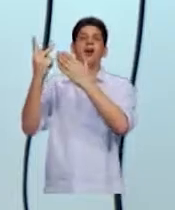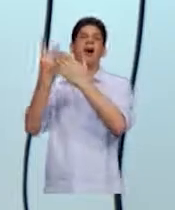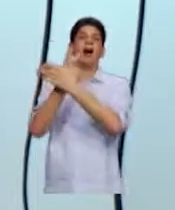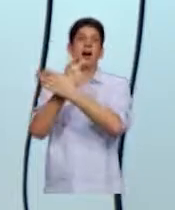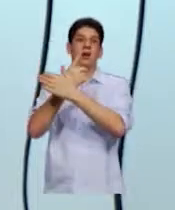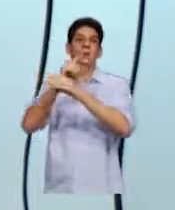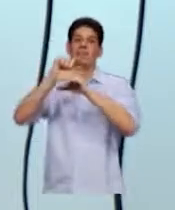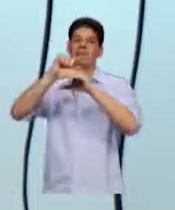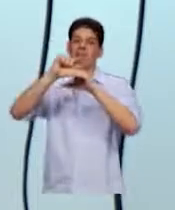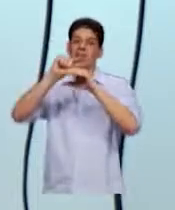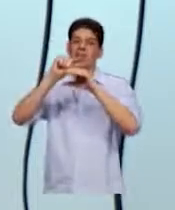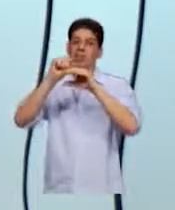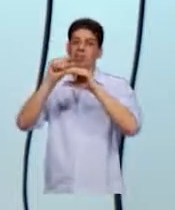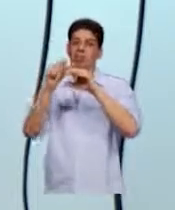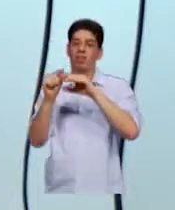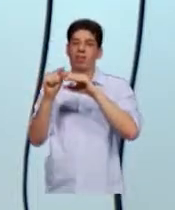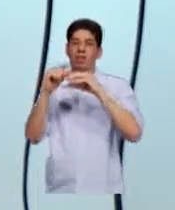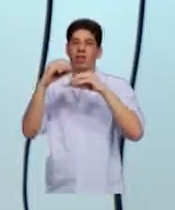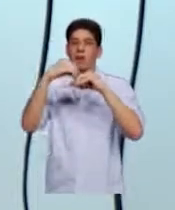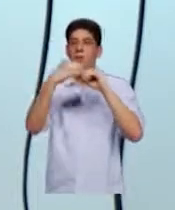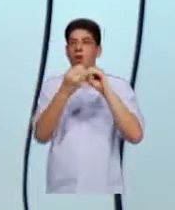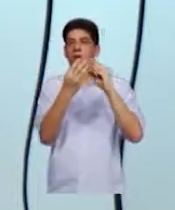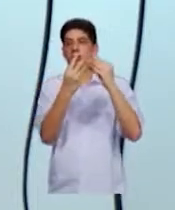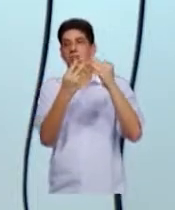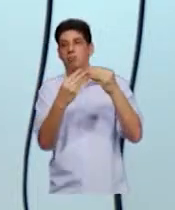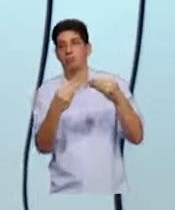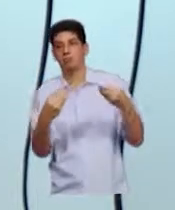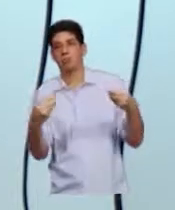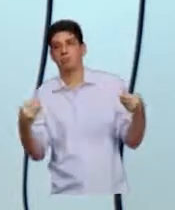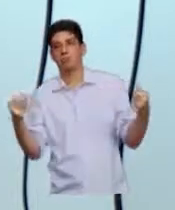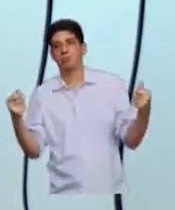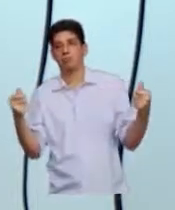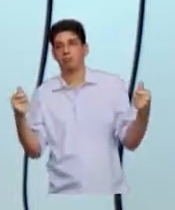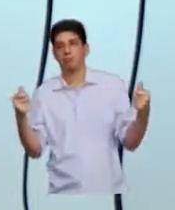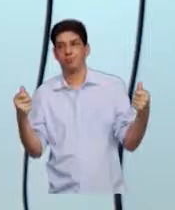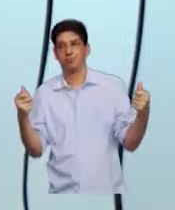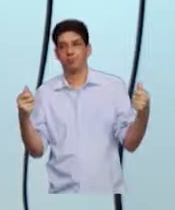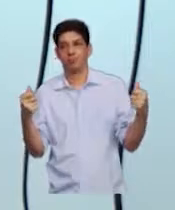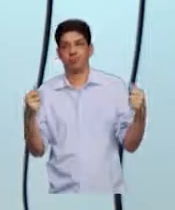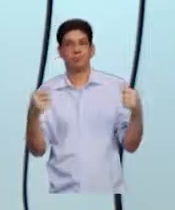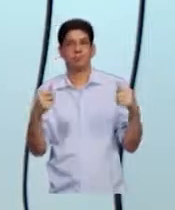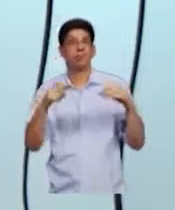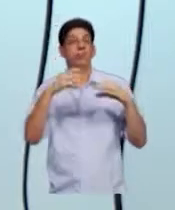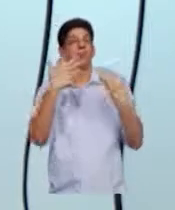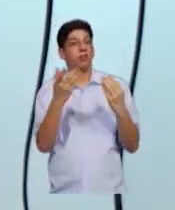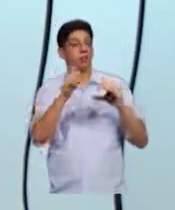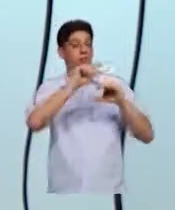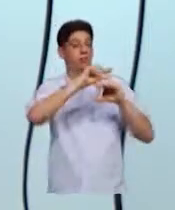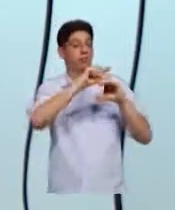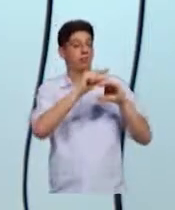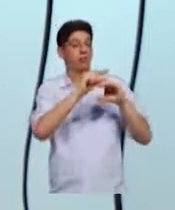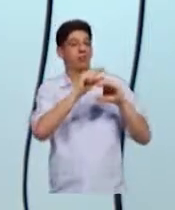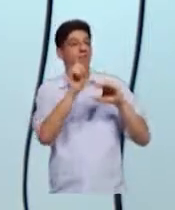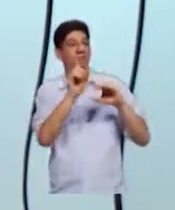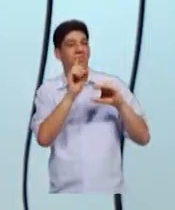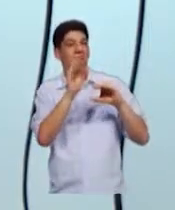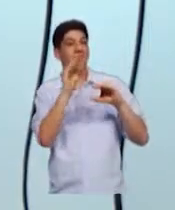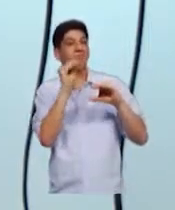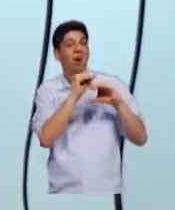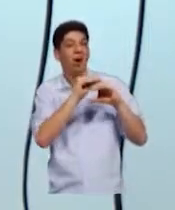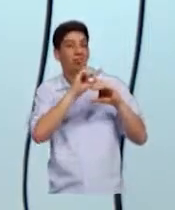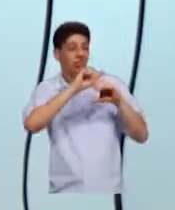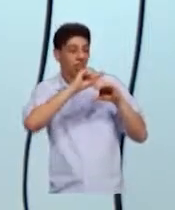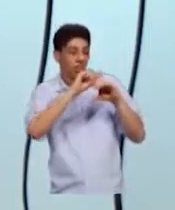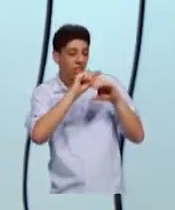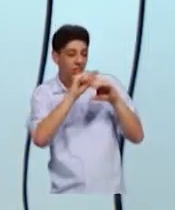desfaz essa molécula do ozônio. Então, o clorofluorcarbono é uma molécula que contém cloro,